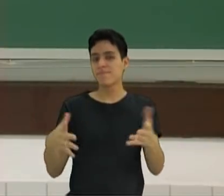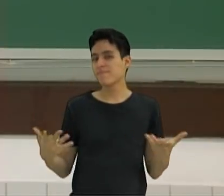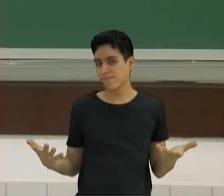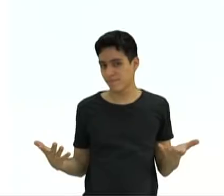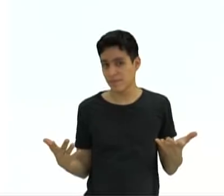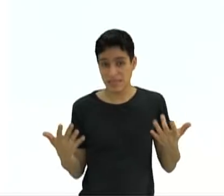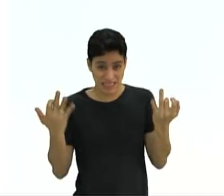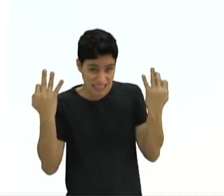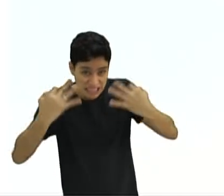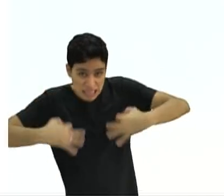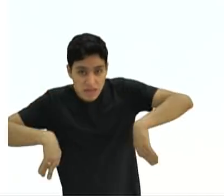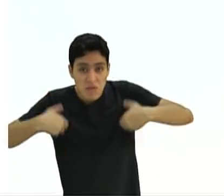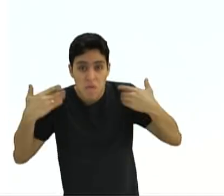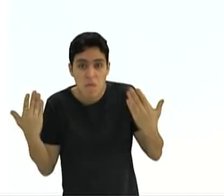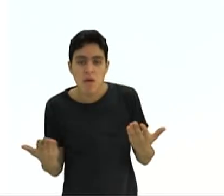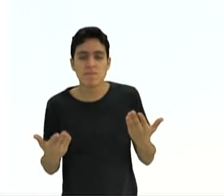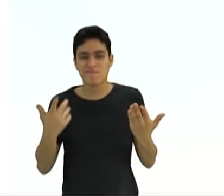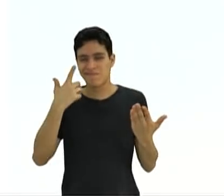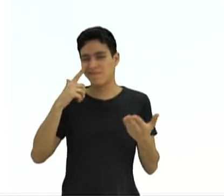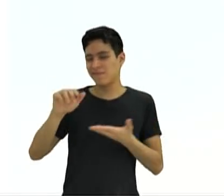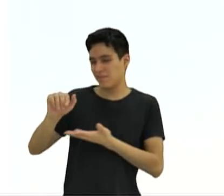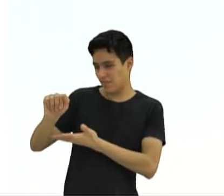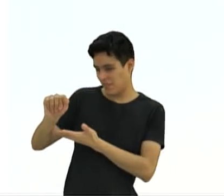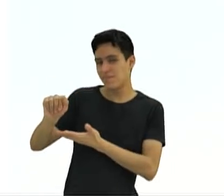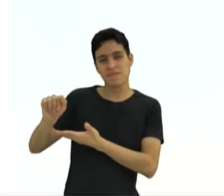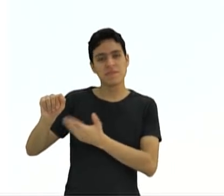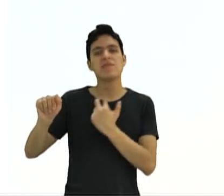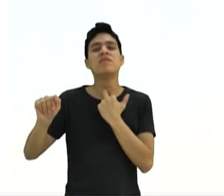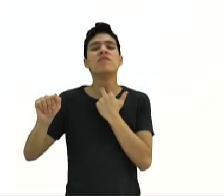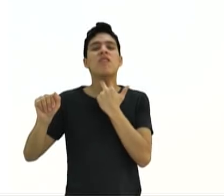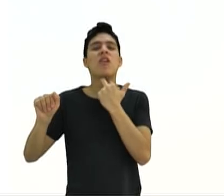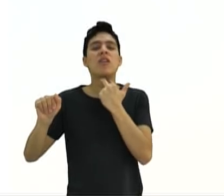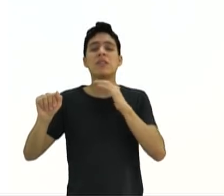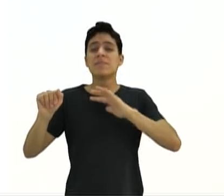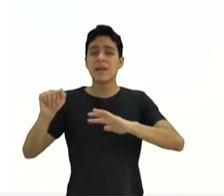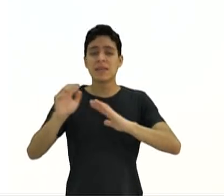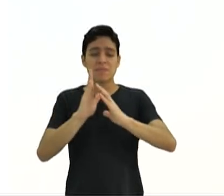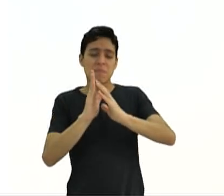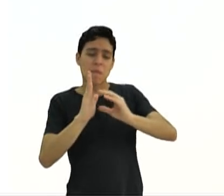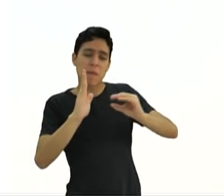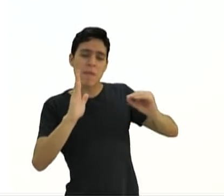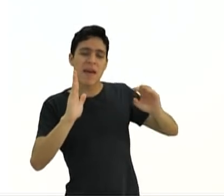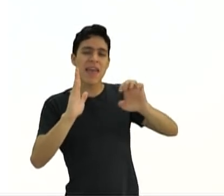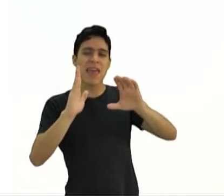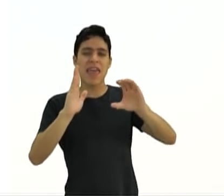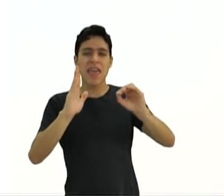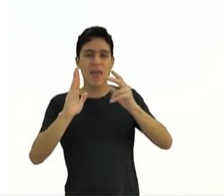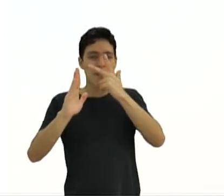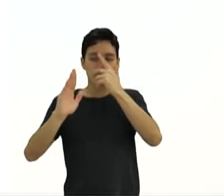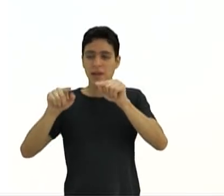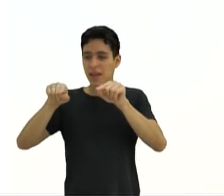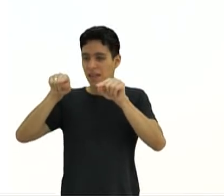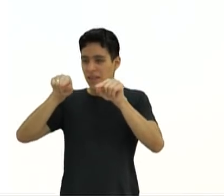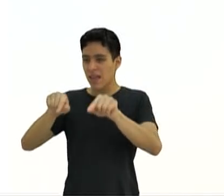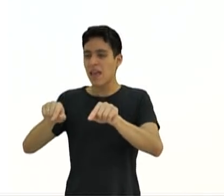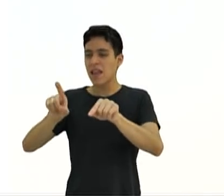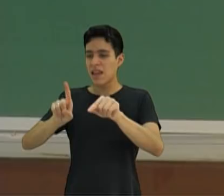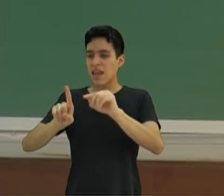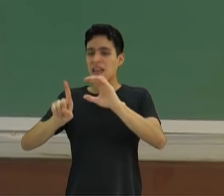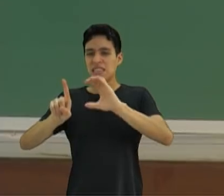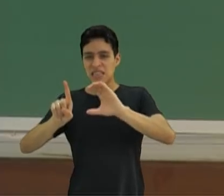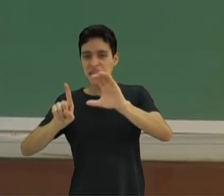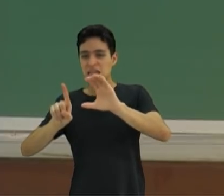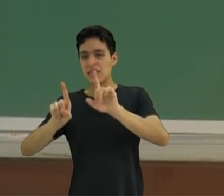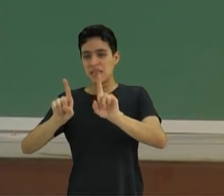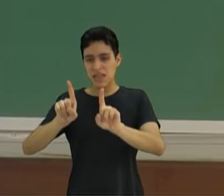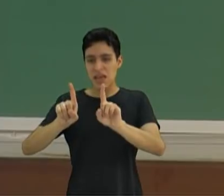certo. Quem respondeu a letra A? Reproduz em vozes o efeito do eco de uma mesma frase melódica. Lembra lá que eu falei